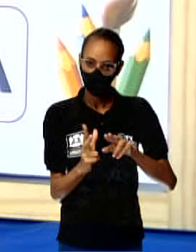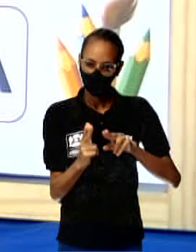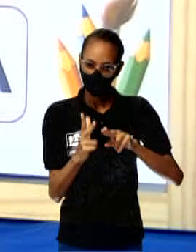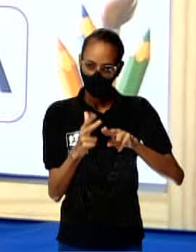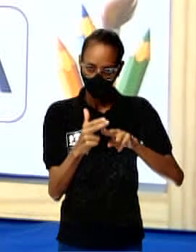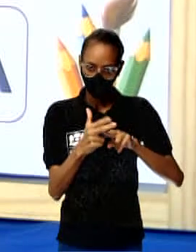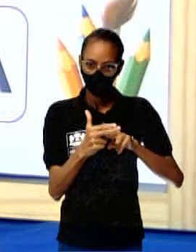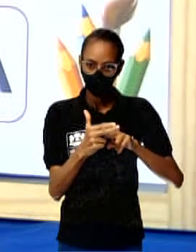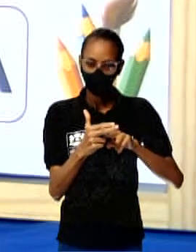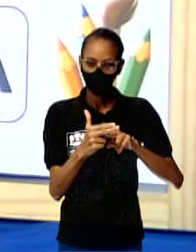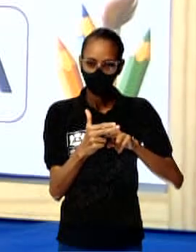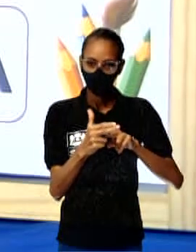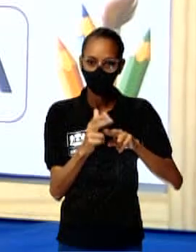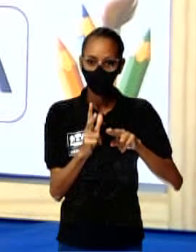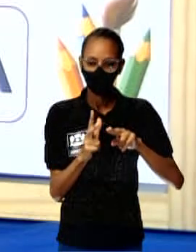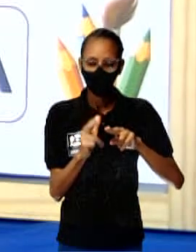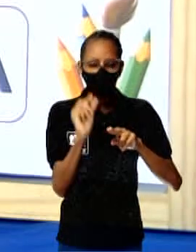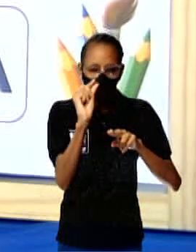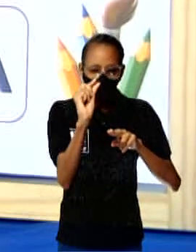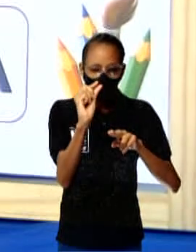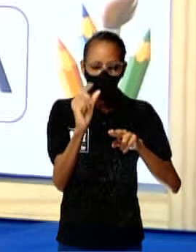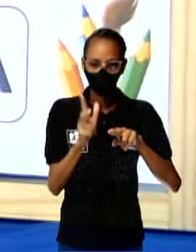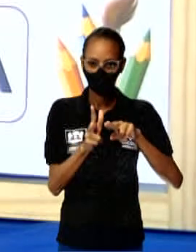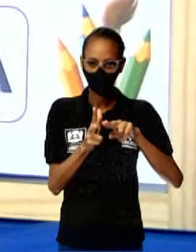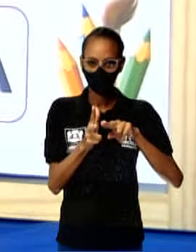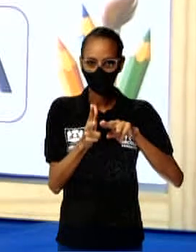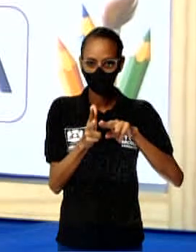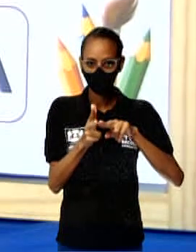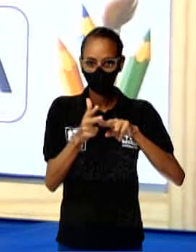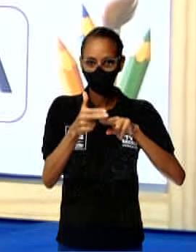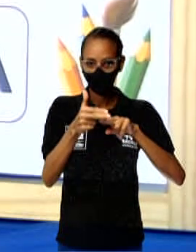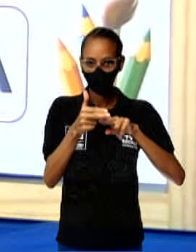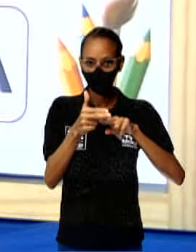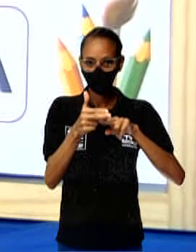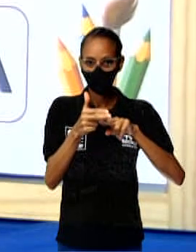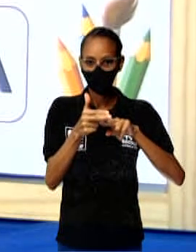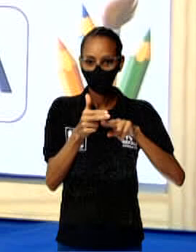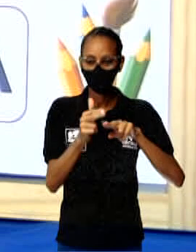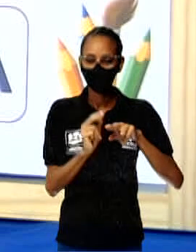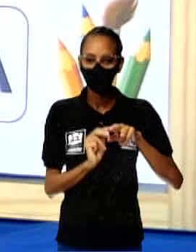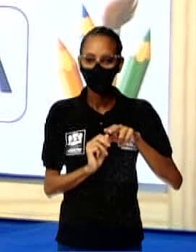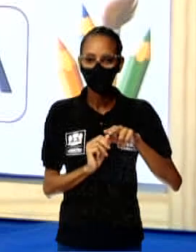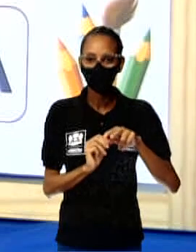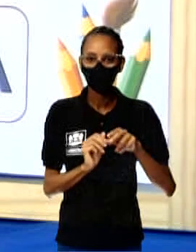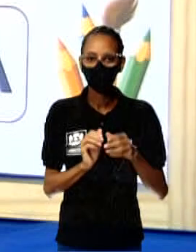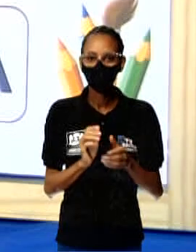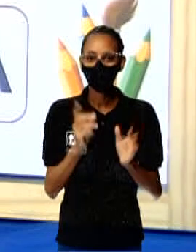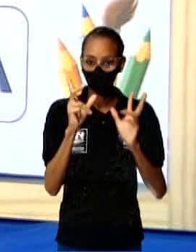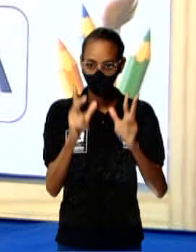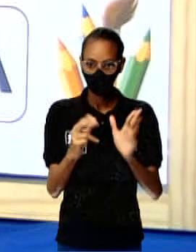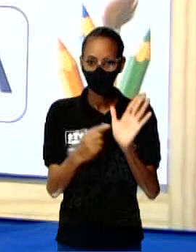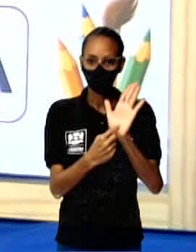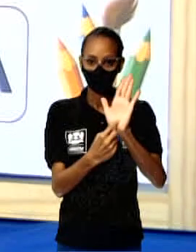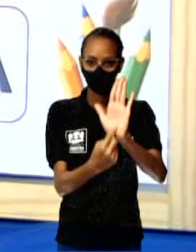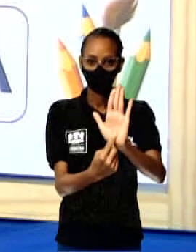a pontinha do Foguete fazendo Olha só um biquinho